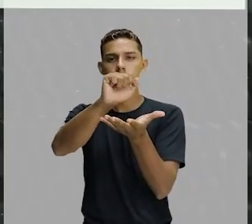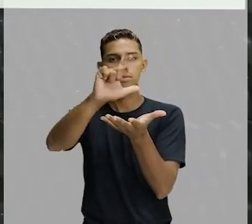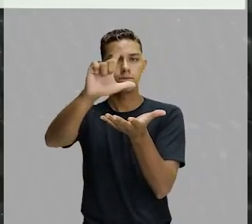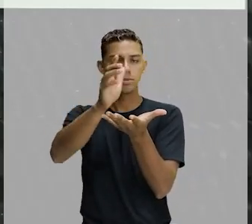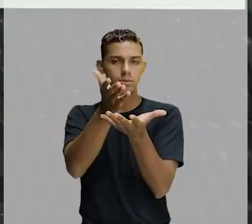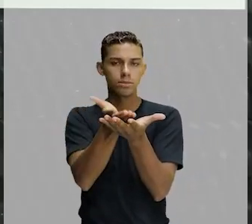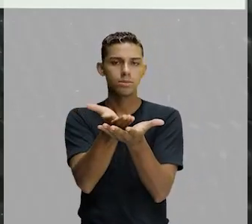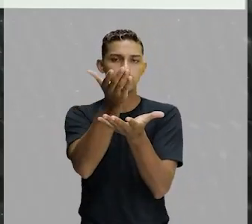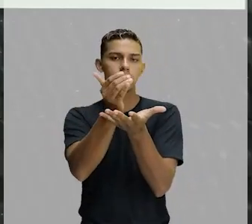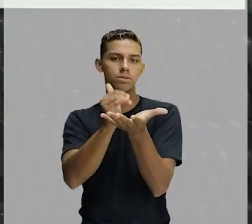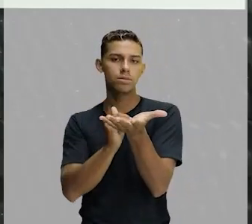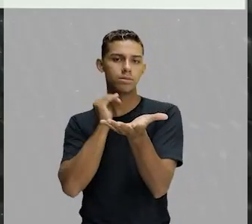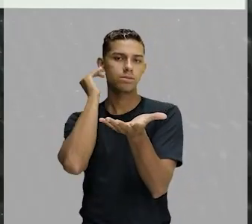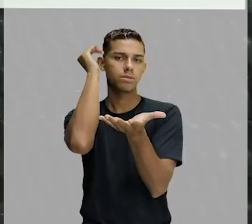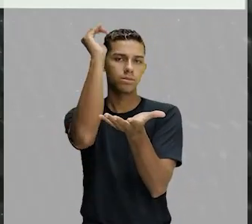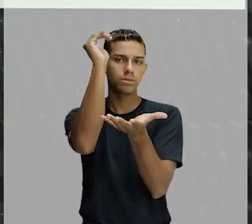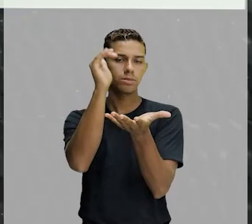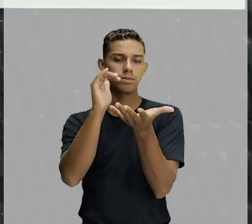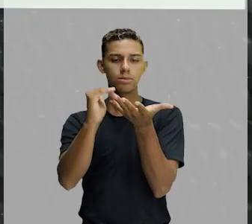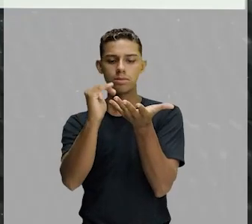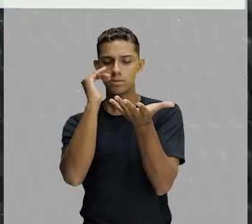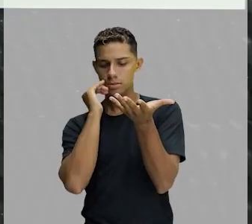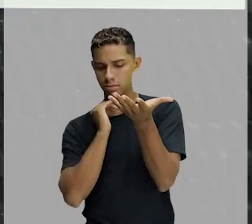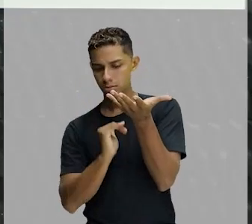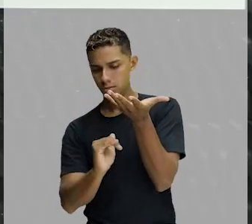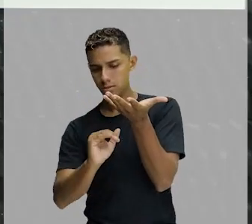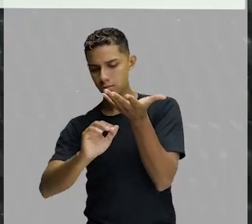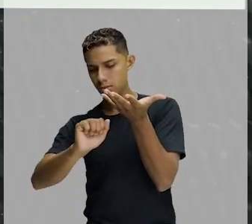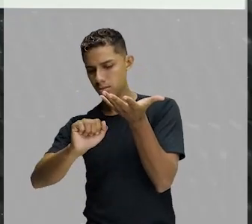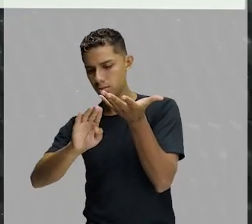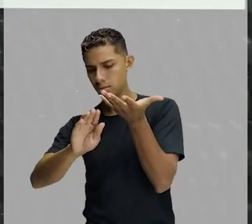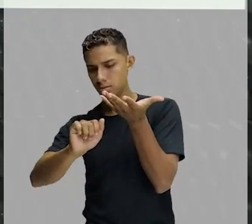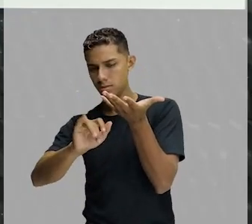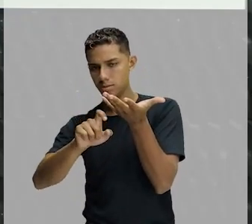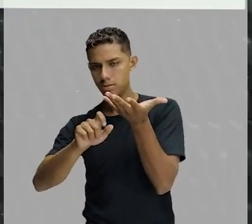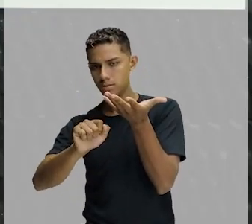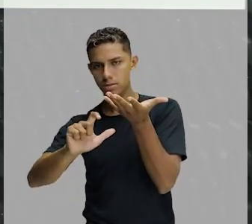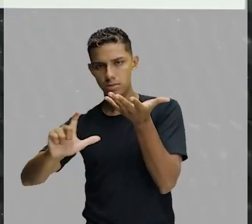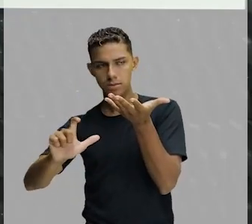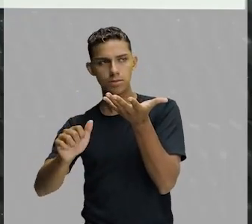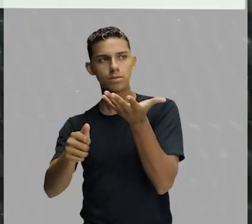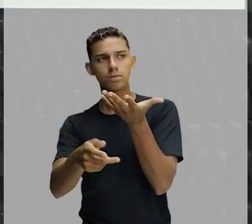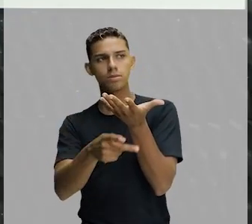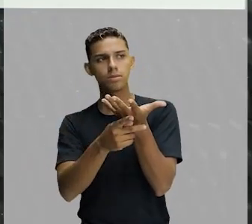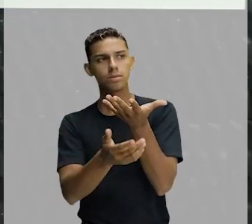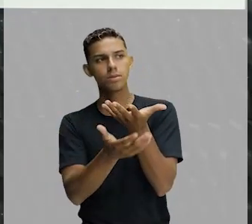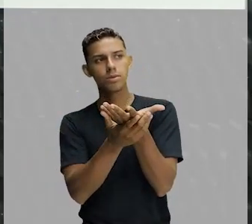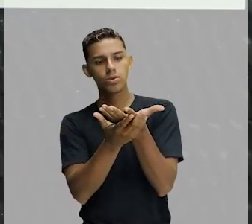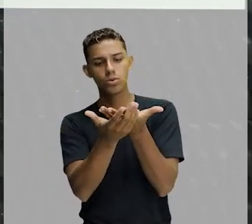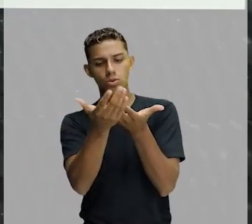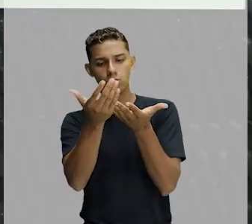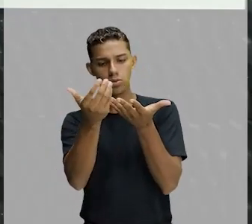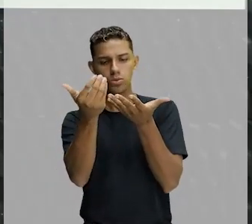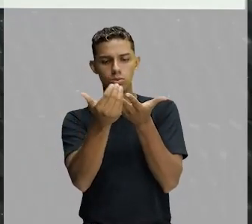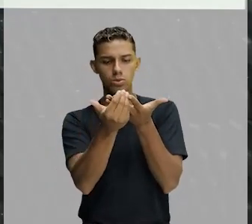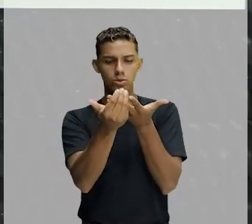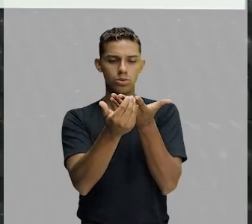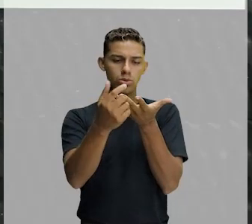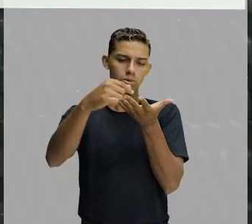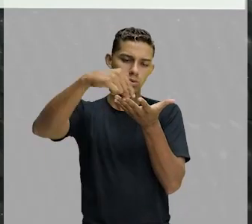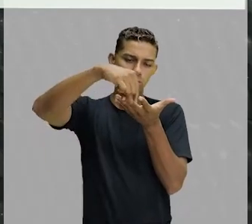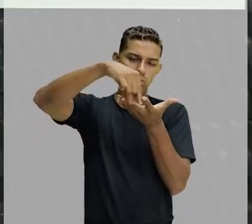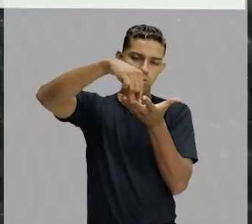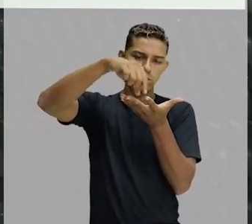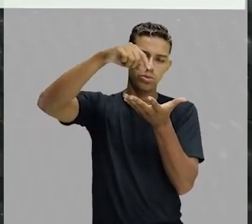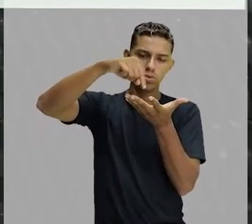eu destaquei de azul, aqui, pessoal, é o estômato. Perceba que o estômato ele é formado por